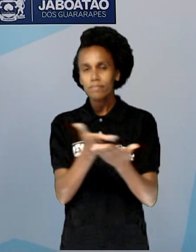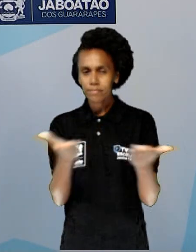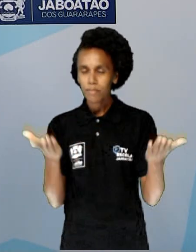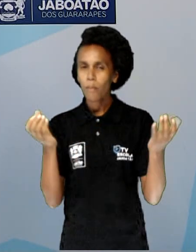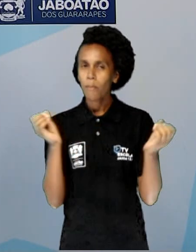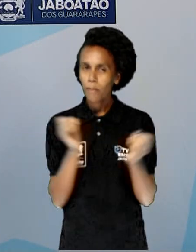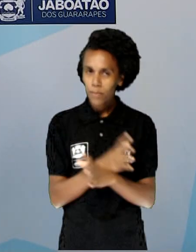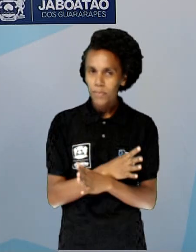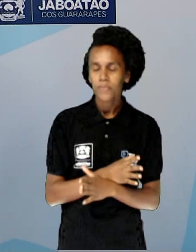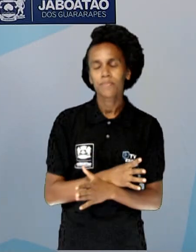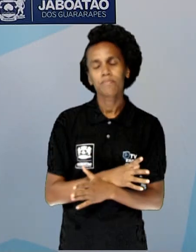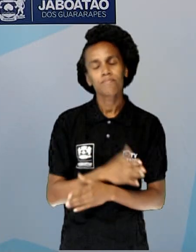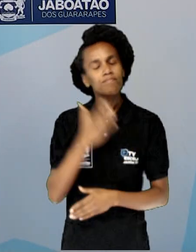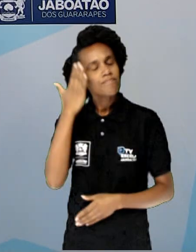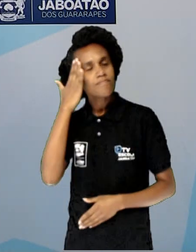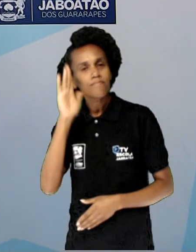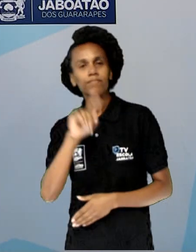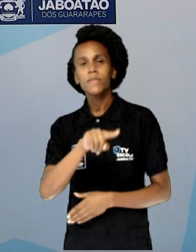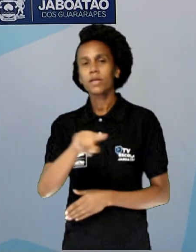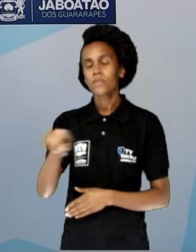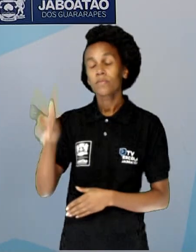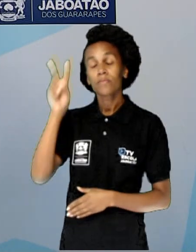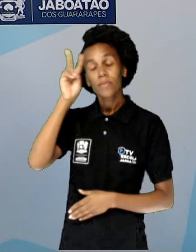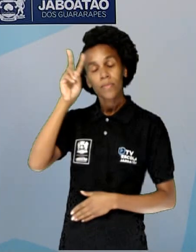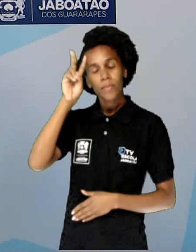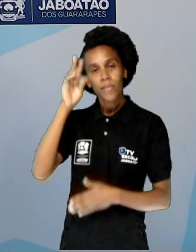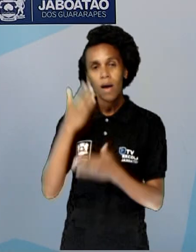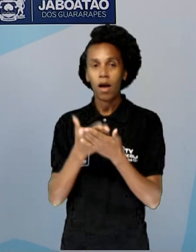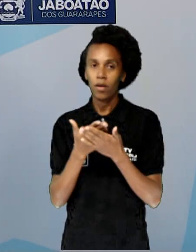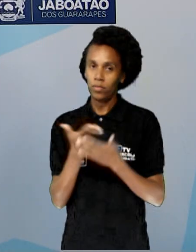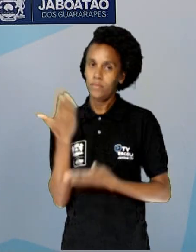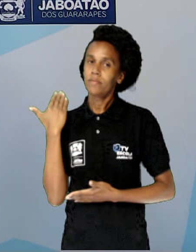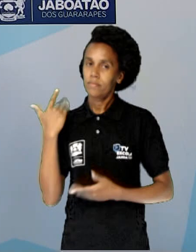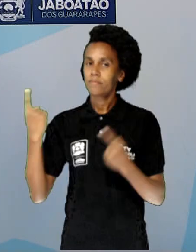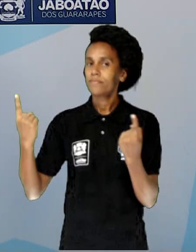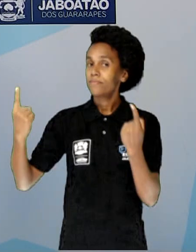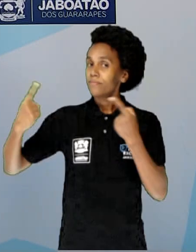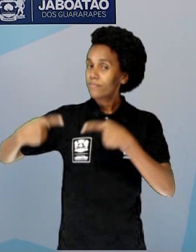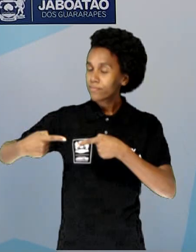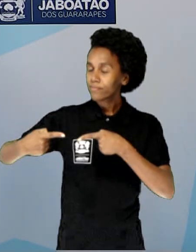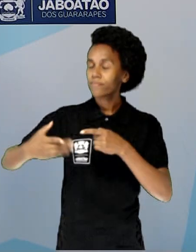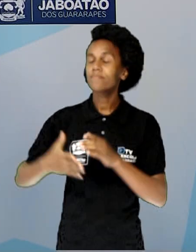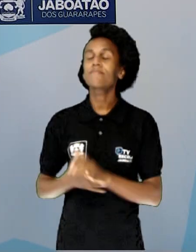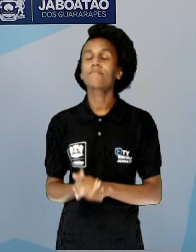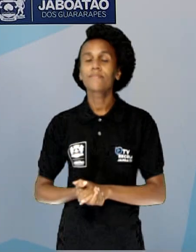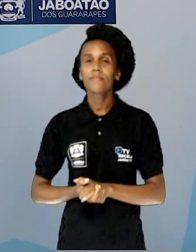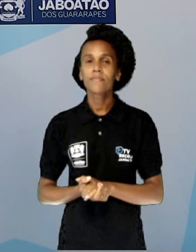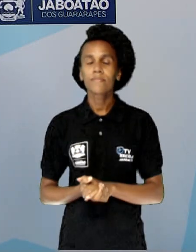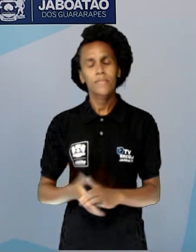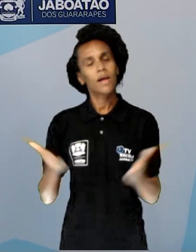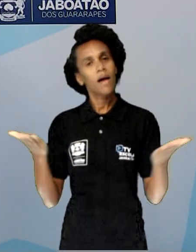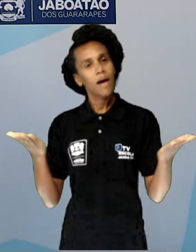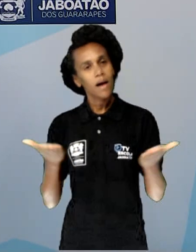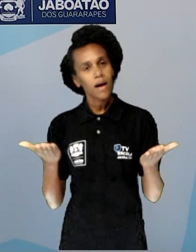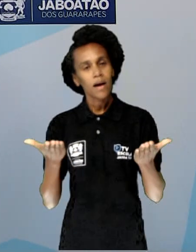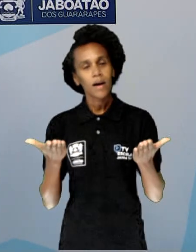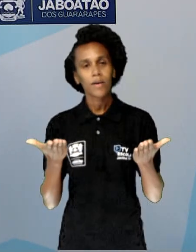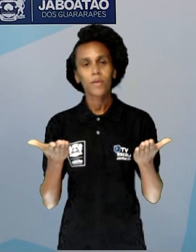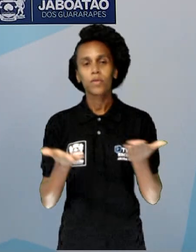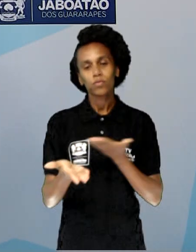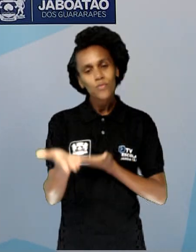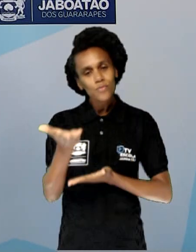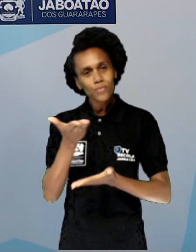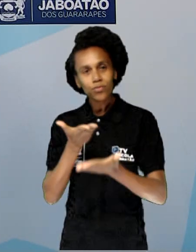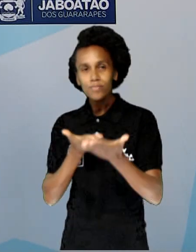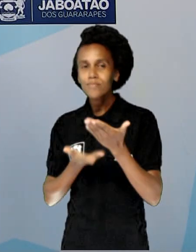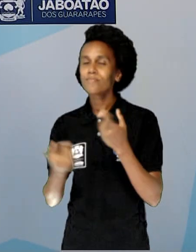lembram que na aula anterior eu lancei um desafio. Pois é. E aí a gente vai agora socializar o nosso desafio. Vamos